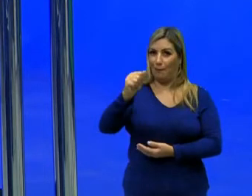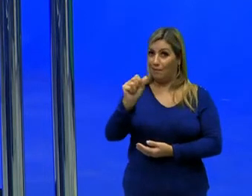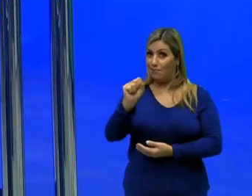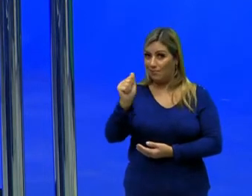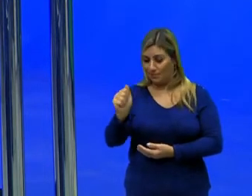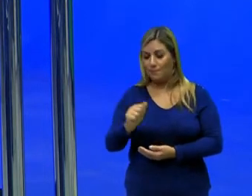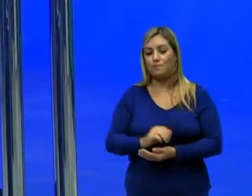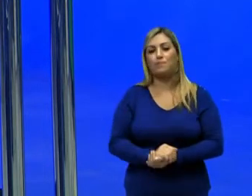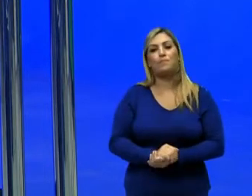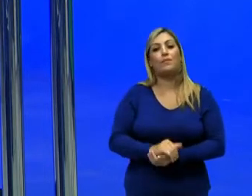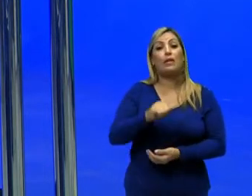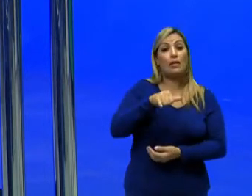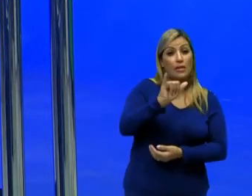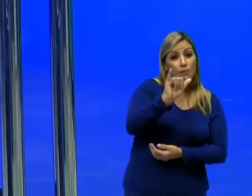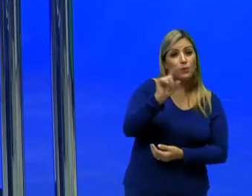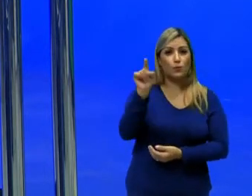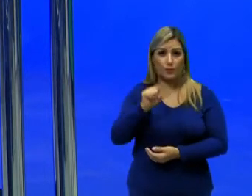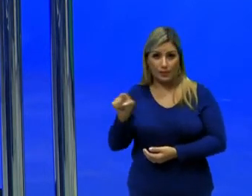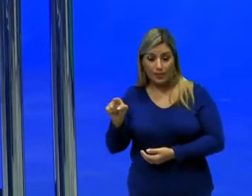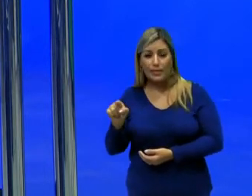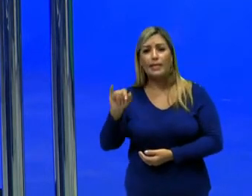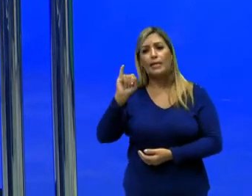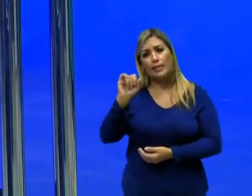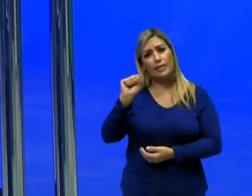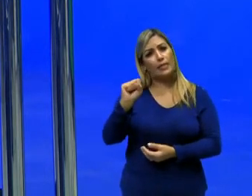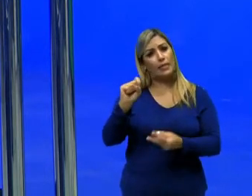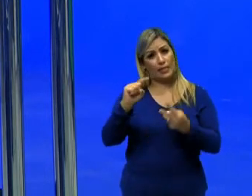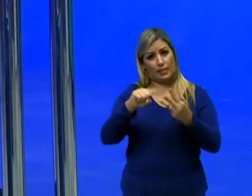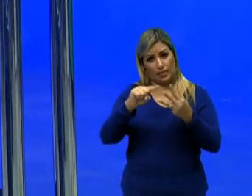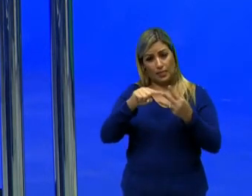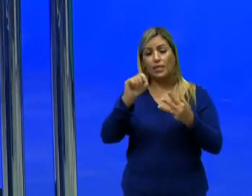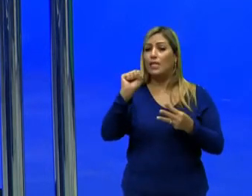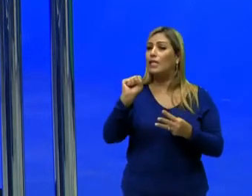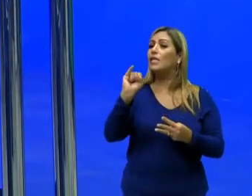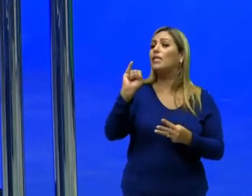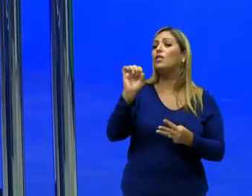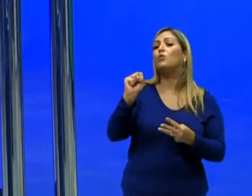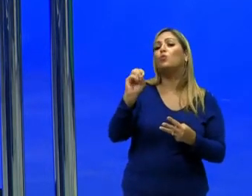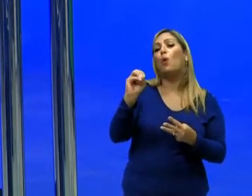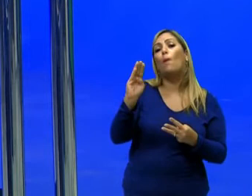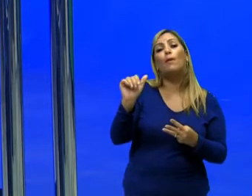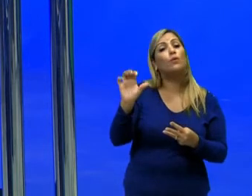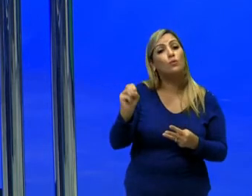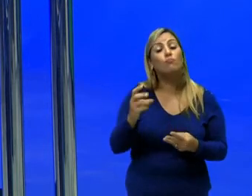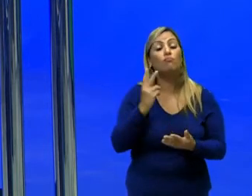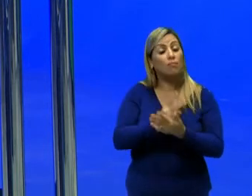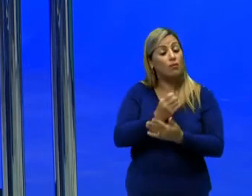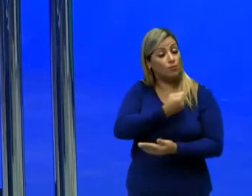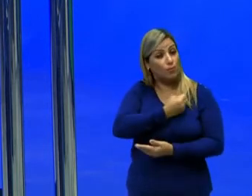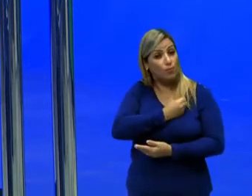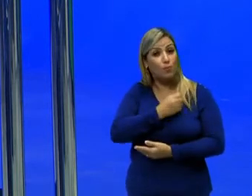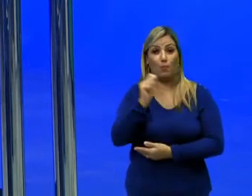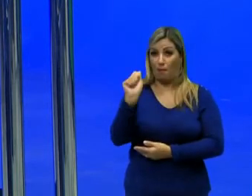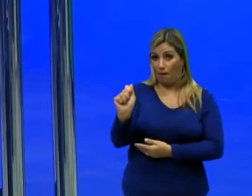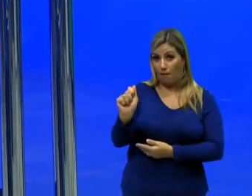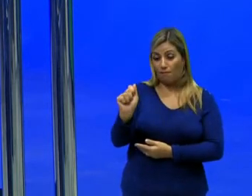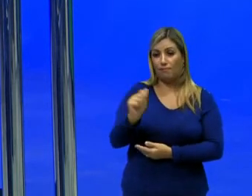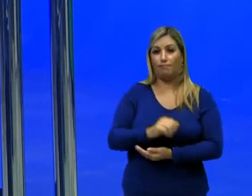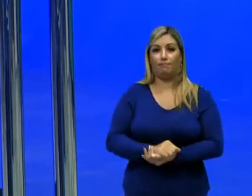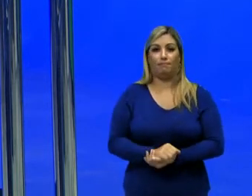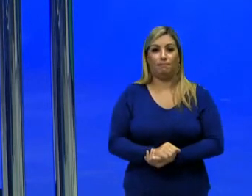y e z são isóbaros também y e z tem o mesmo número de massa